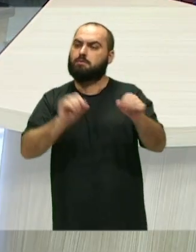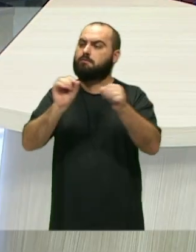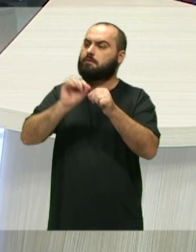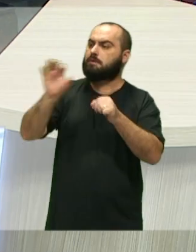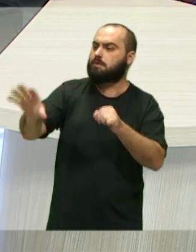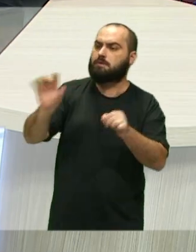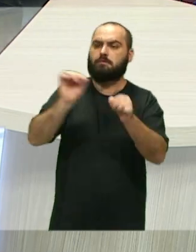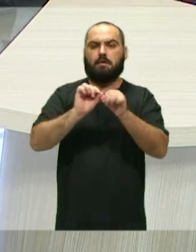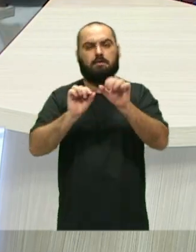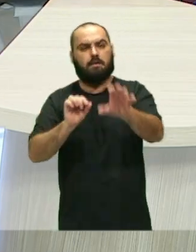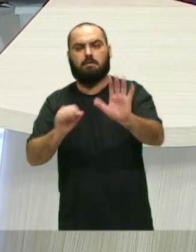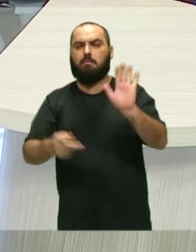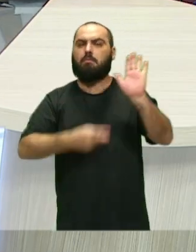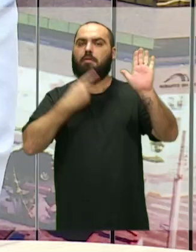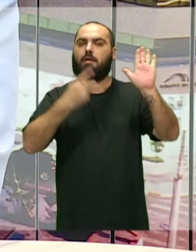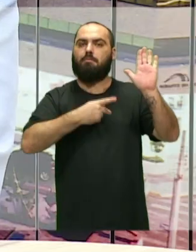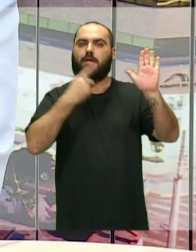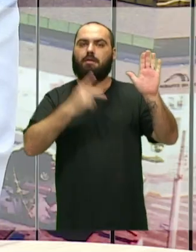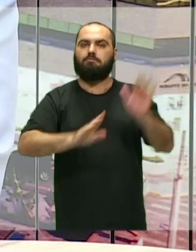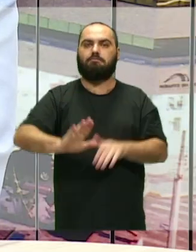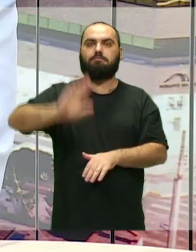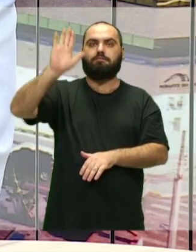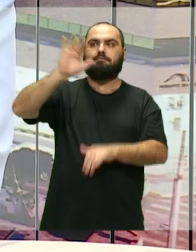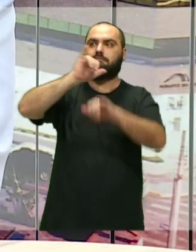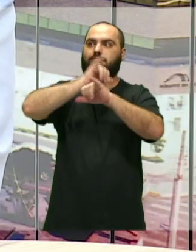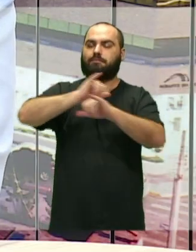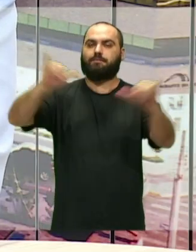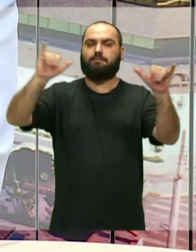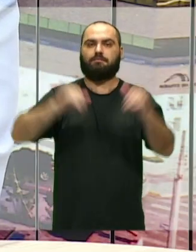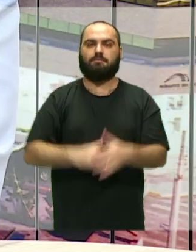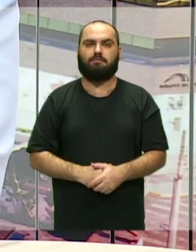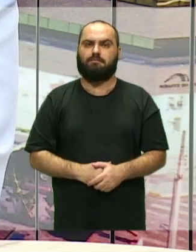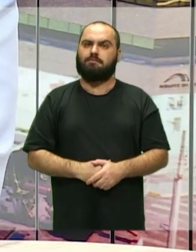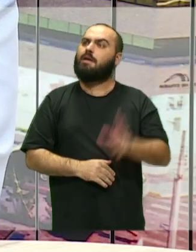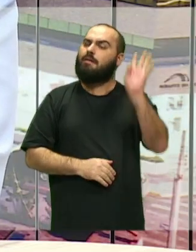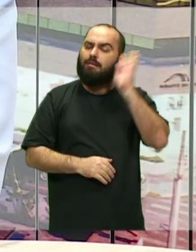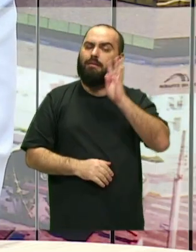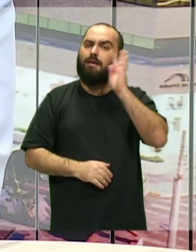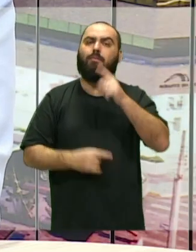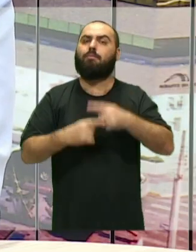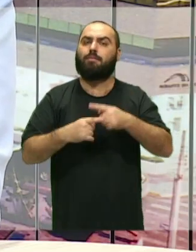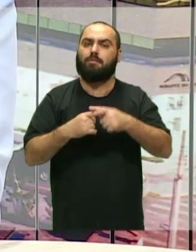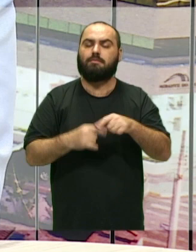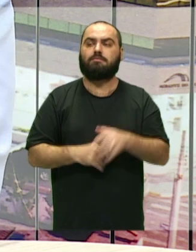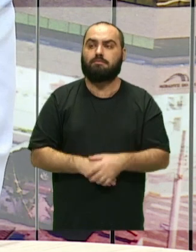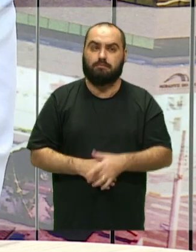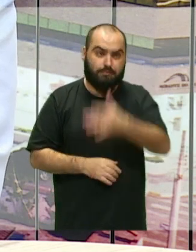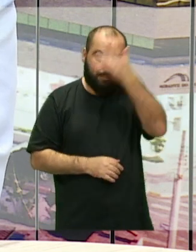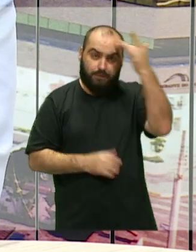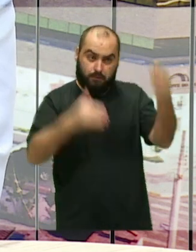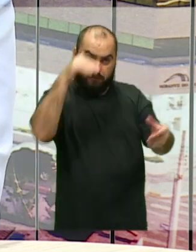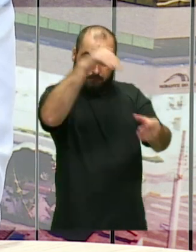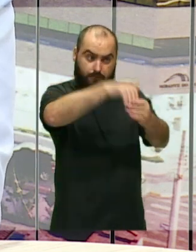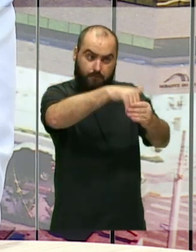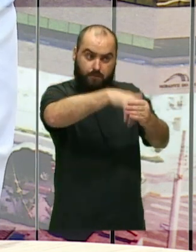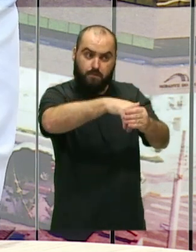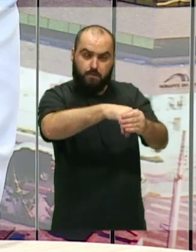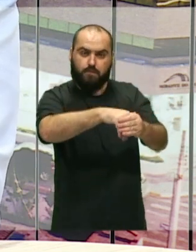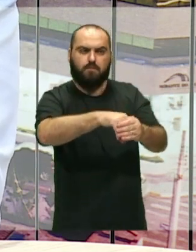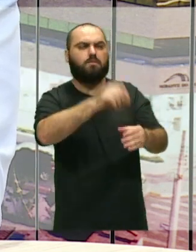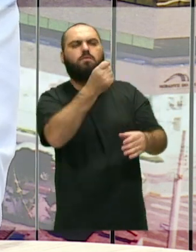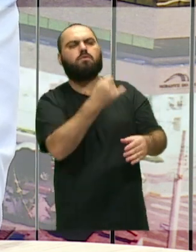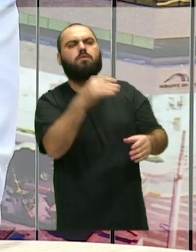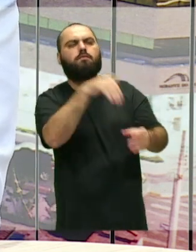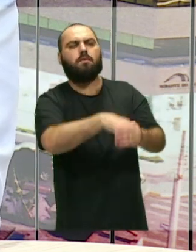fazer as suas promessas de campanha e é muito bacana porque a gente escutando os eleitos agora você fala quantos